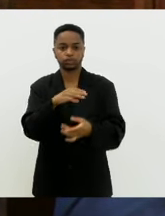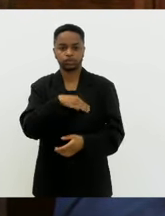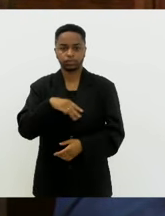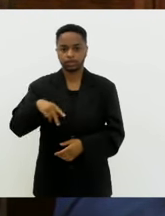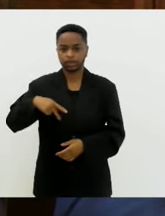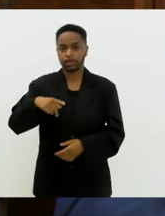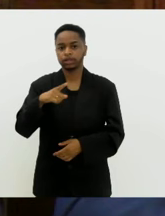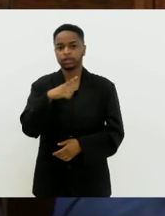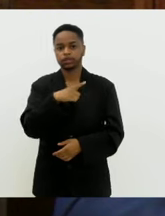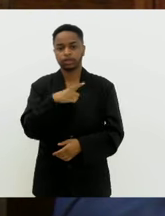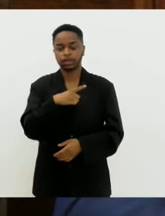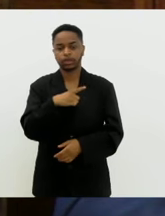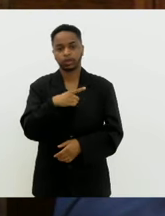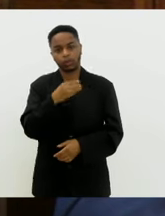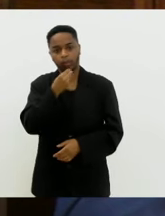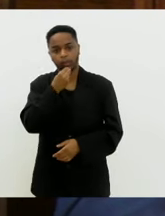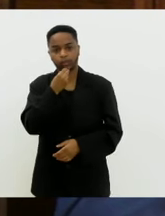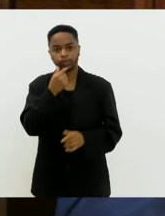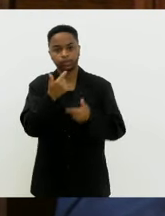uma agenda, evidentemente,